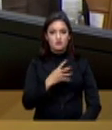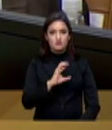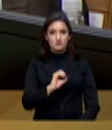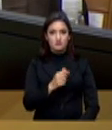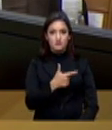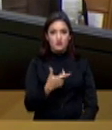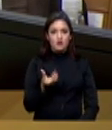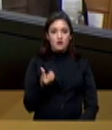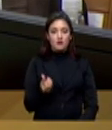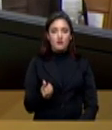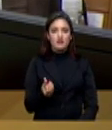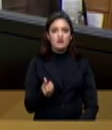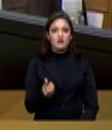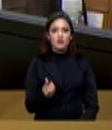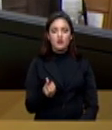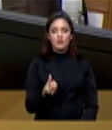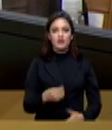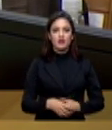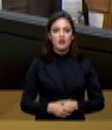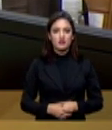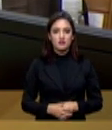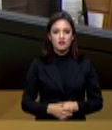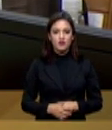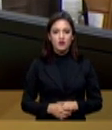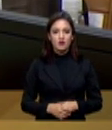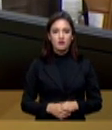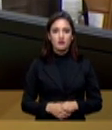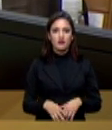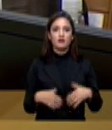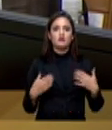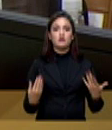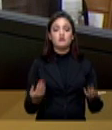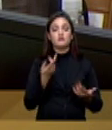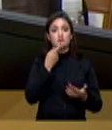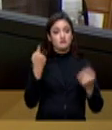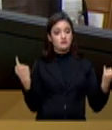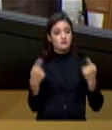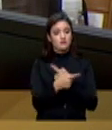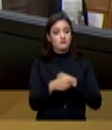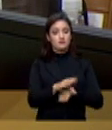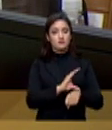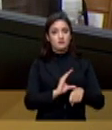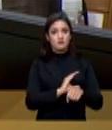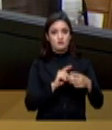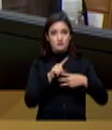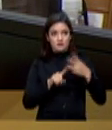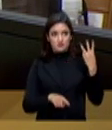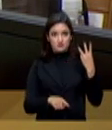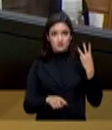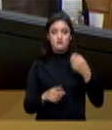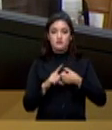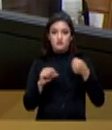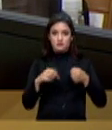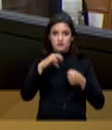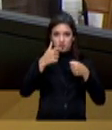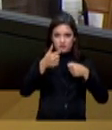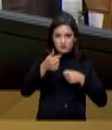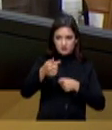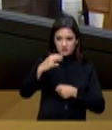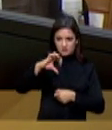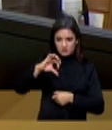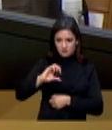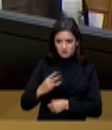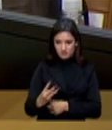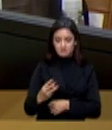14026 promover portanto declarar em condicional esses três artigos 79 e 13